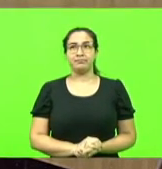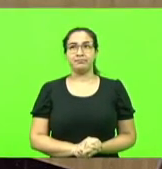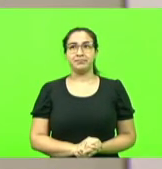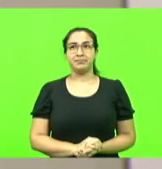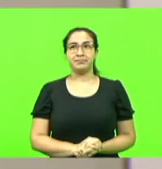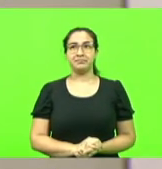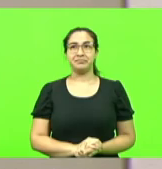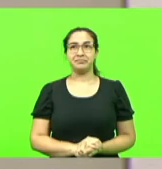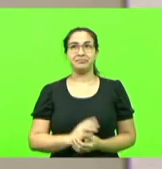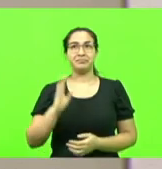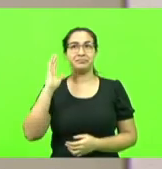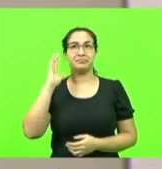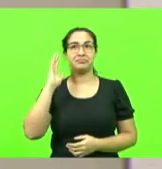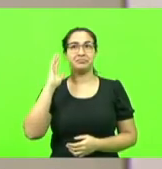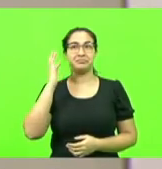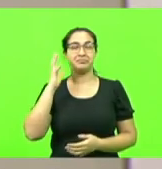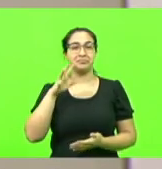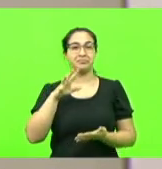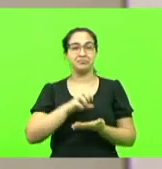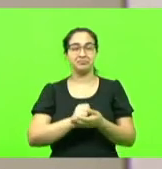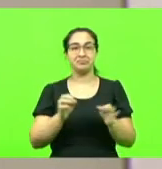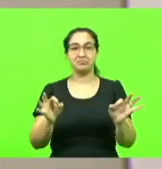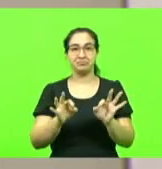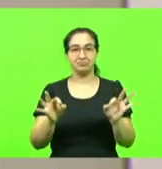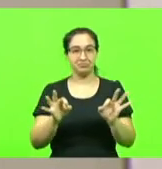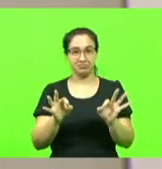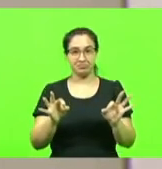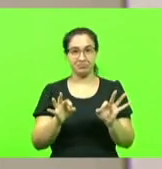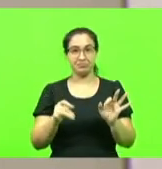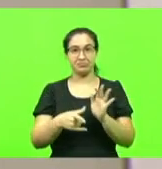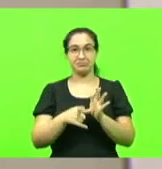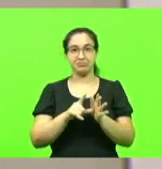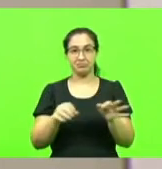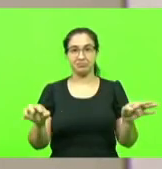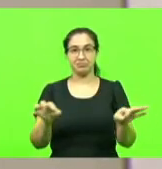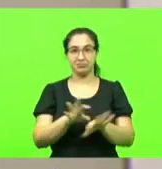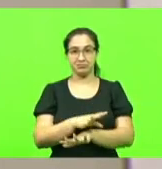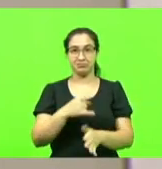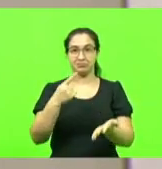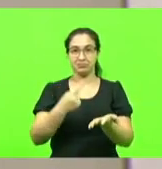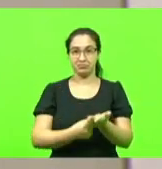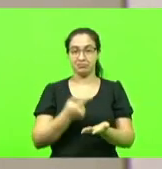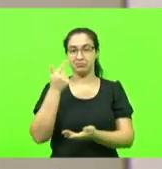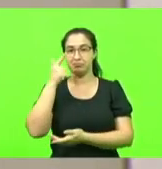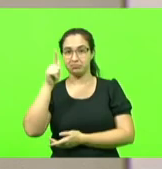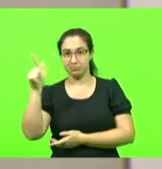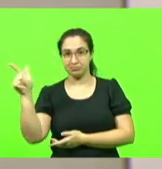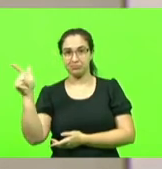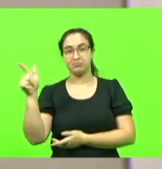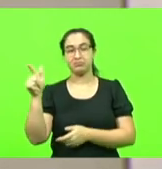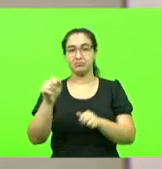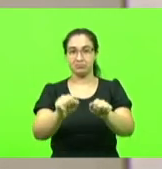Não havendo mais oradores inscritos em explicações pessoais, esta presidência convoca outra